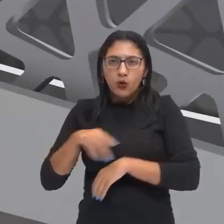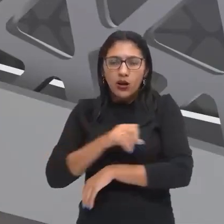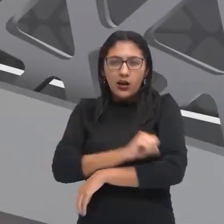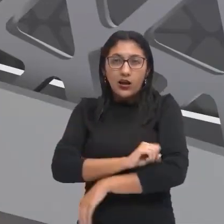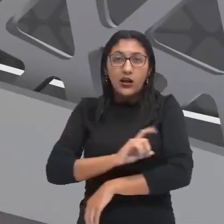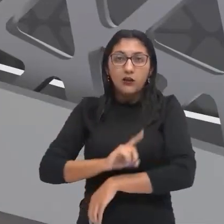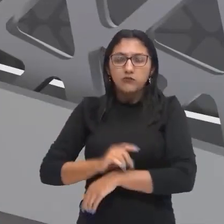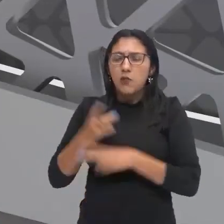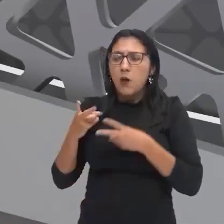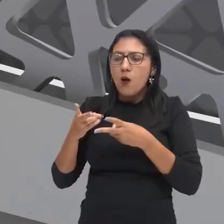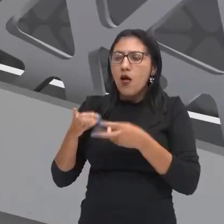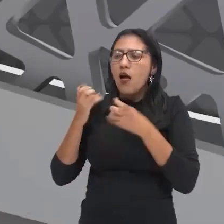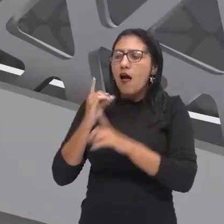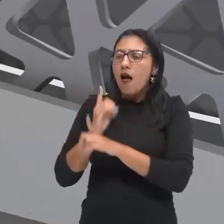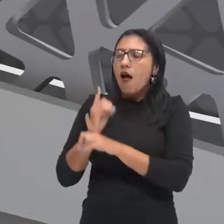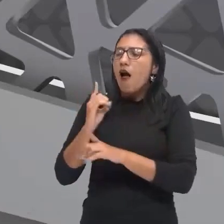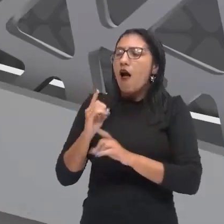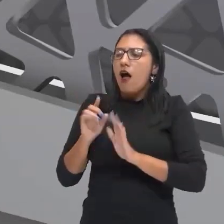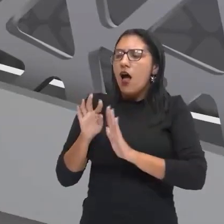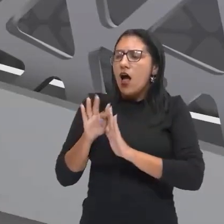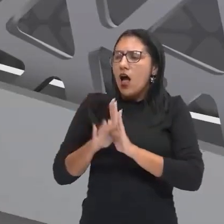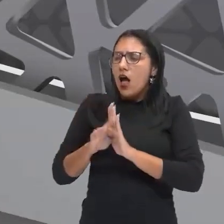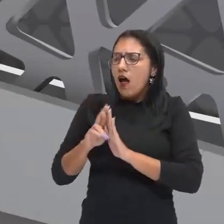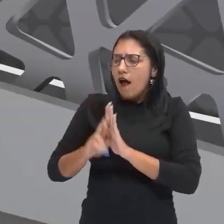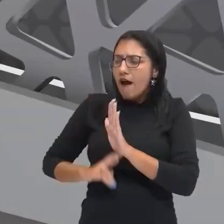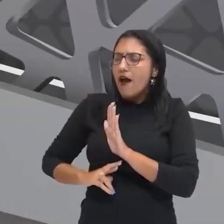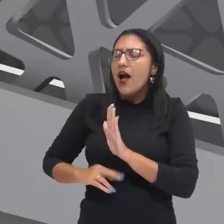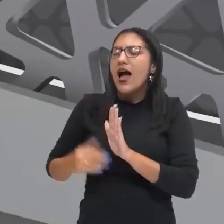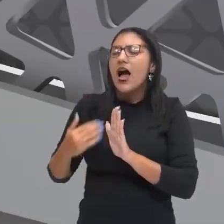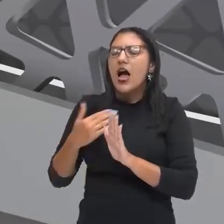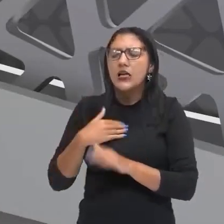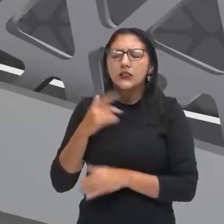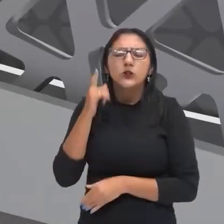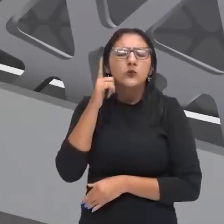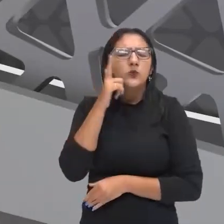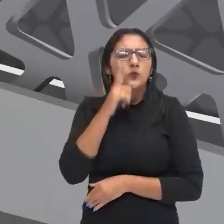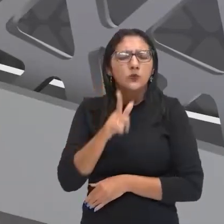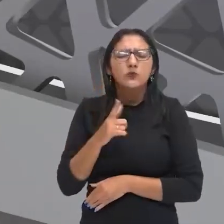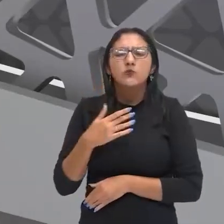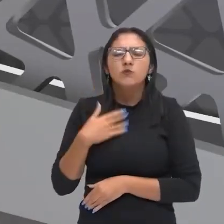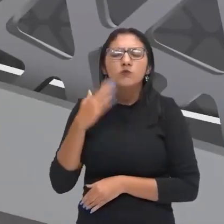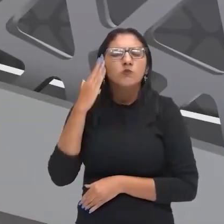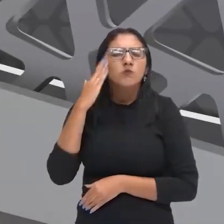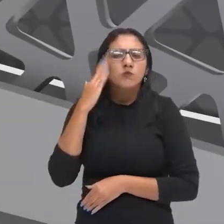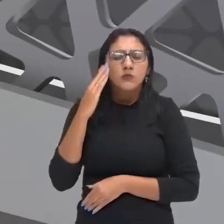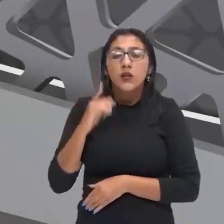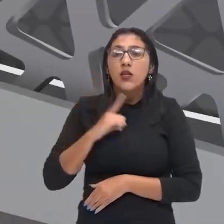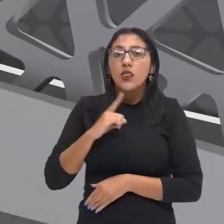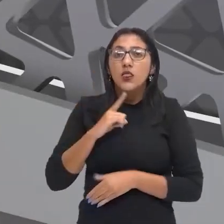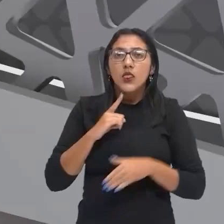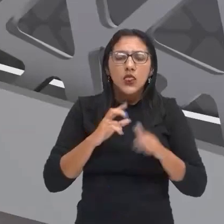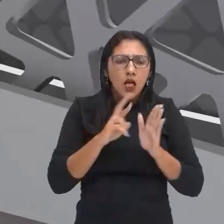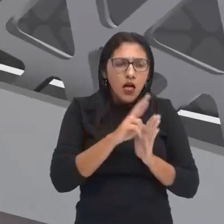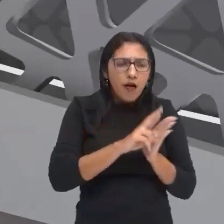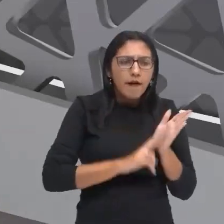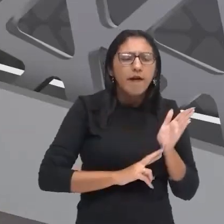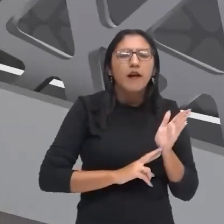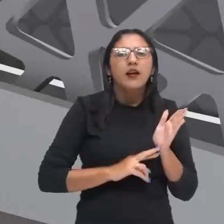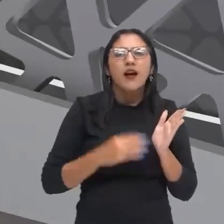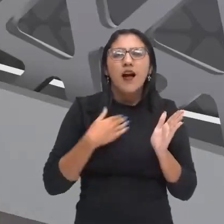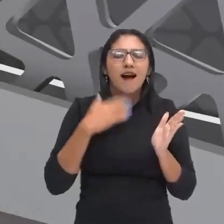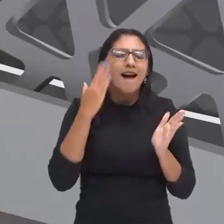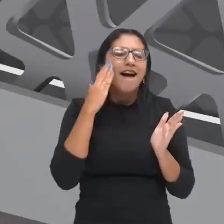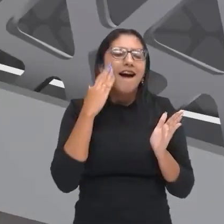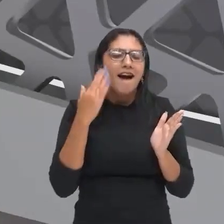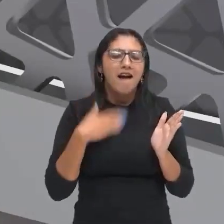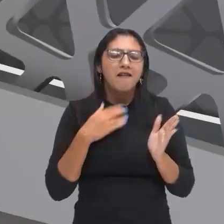tinha redação, eu fiquei animada. Eu digo, vai dar certo para mim. Porque eu sabia que tinha redação e eu sabia que ia me dar bem na